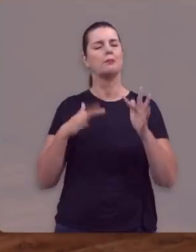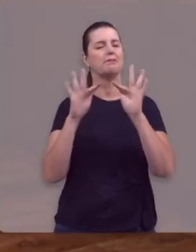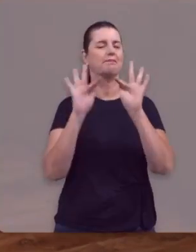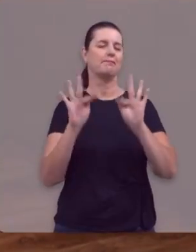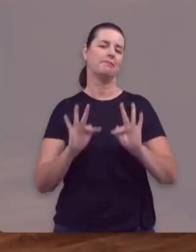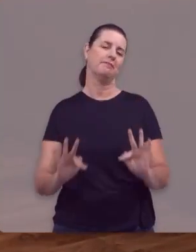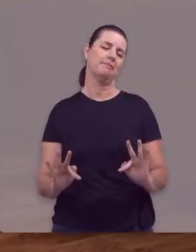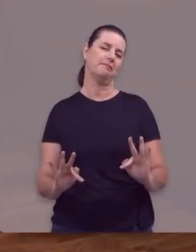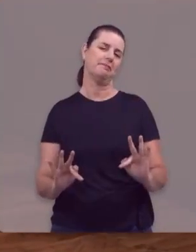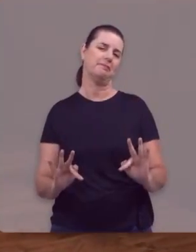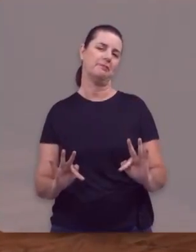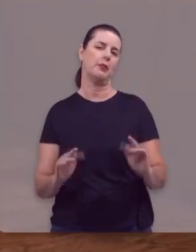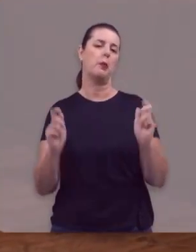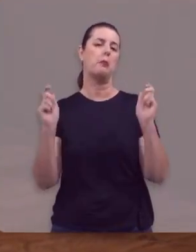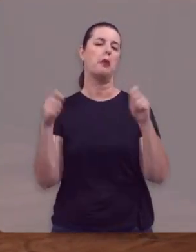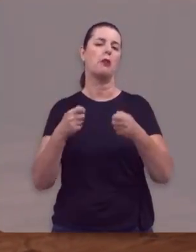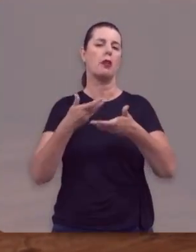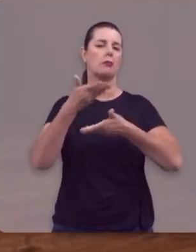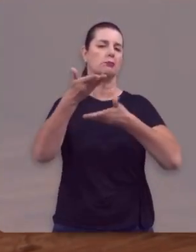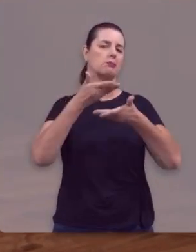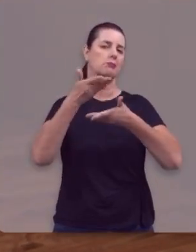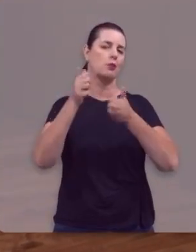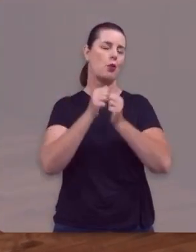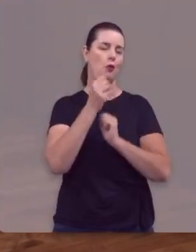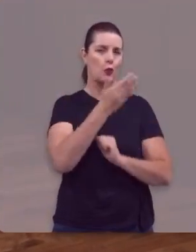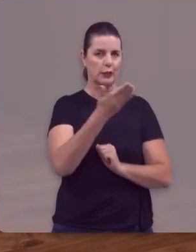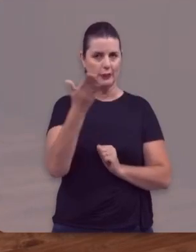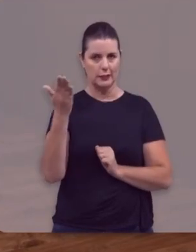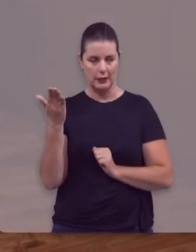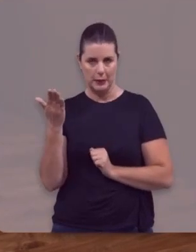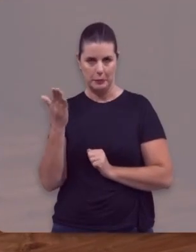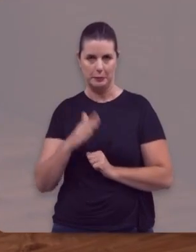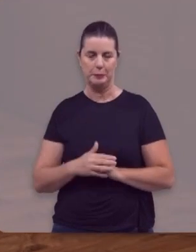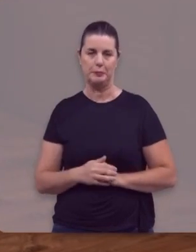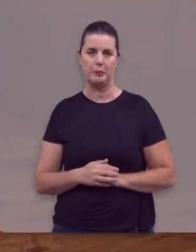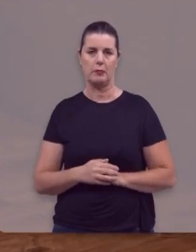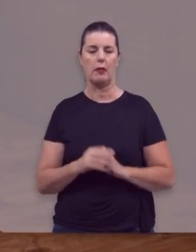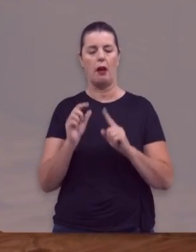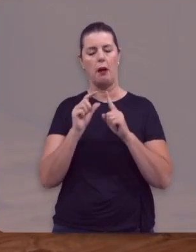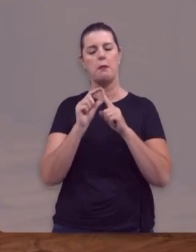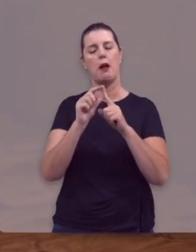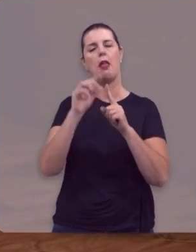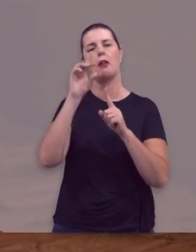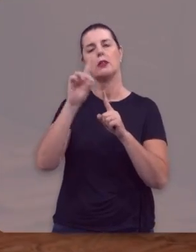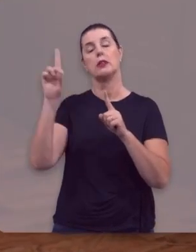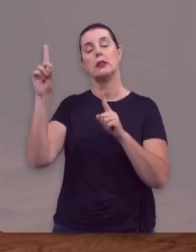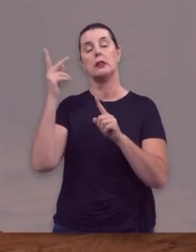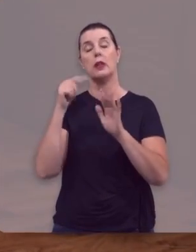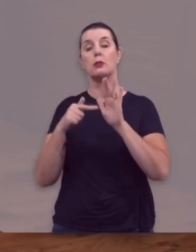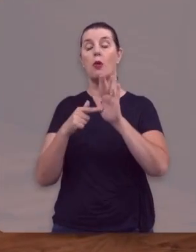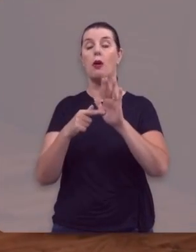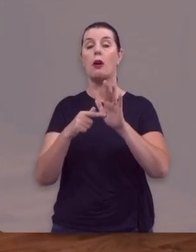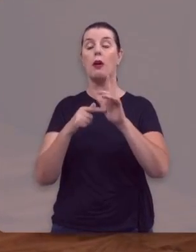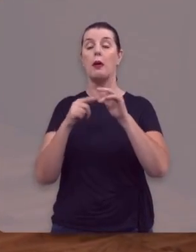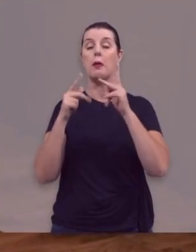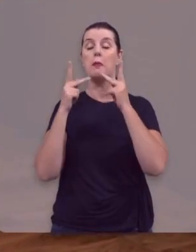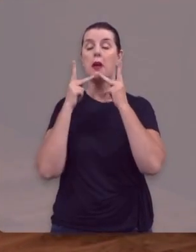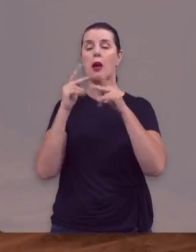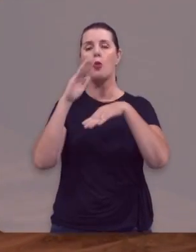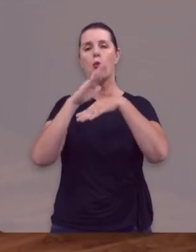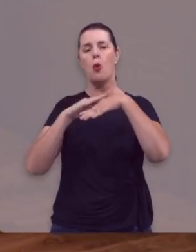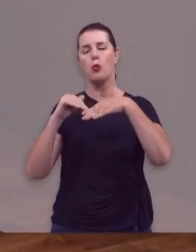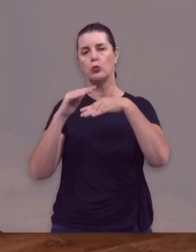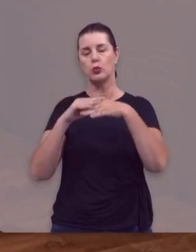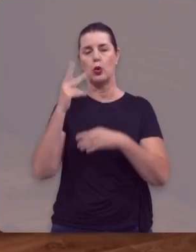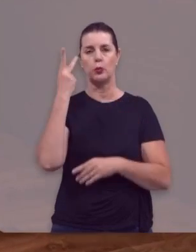Estou muito feliz de poder compartilhar com você a palavra de Deus para trazer uma mensagem de